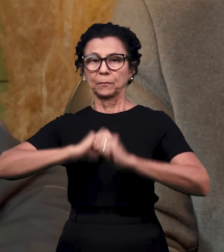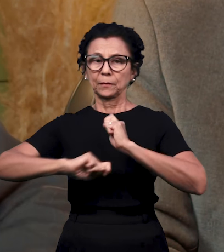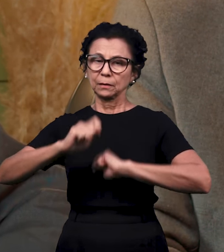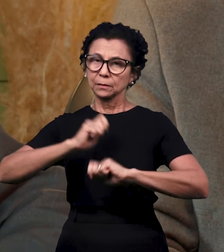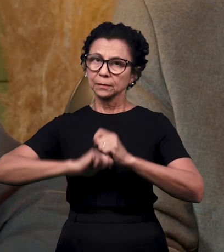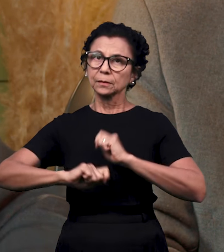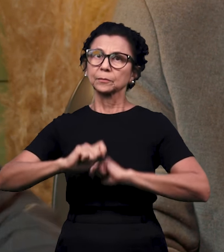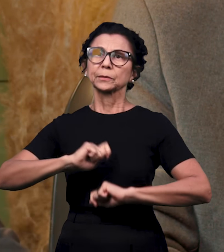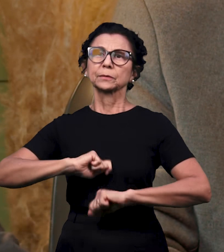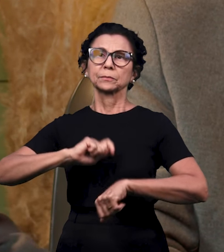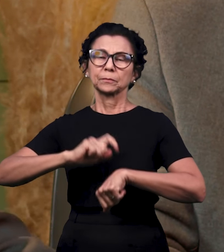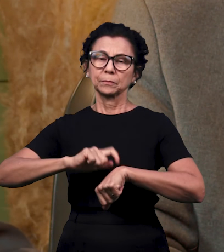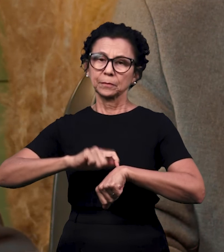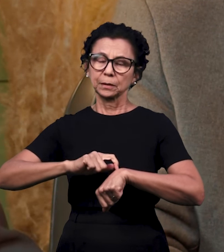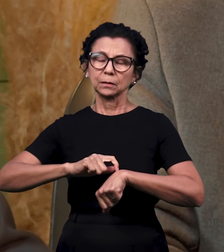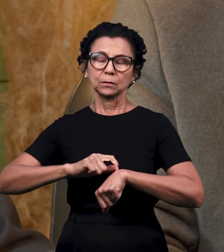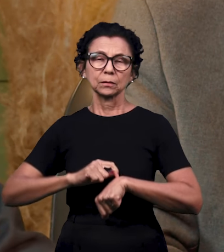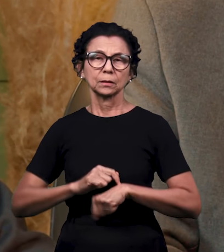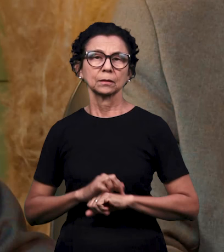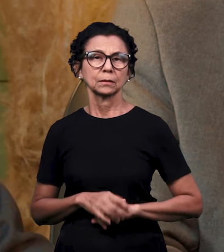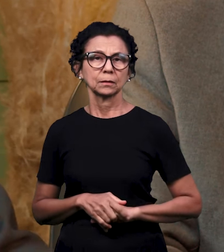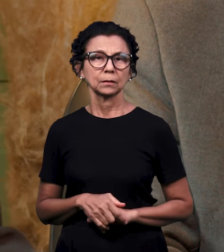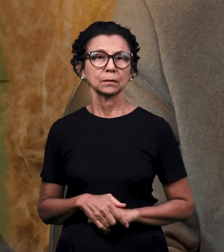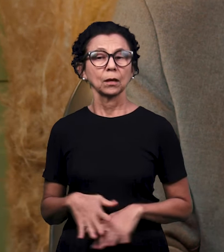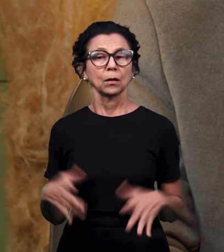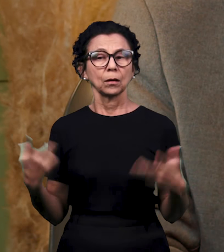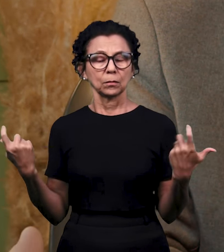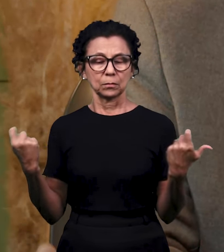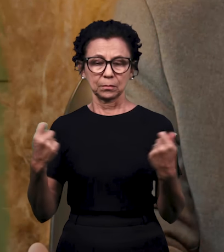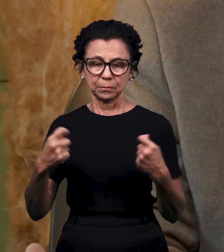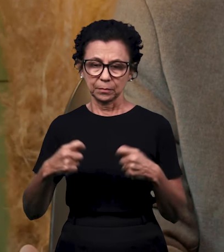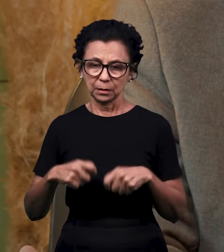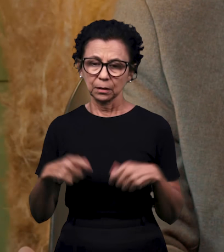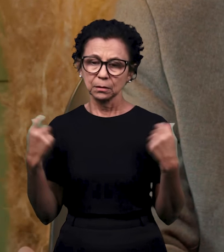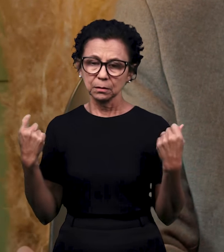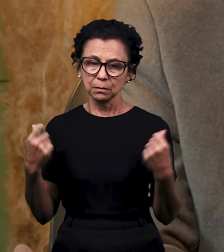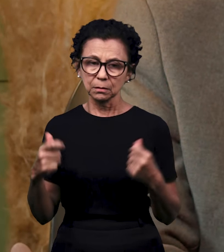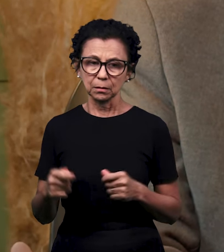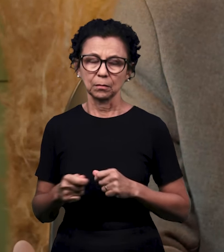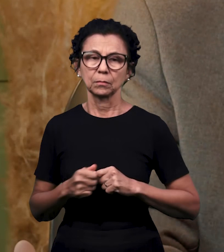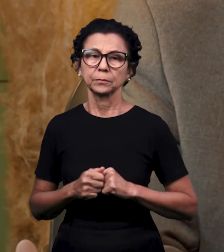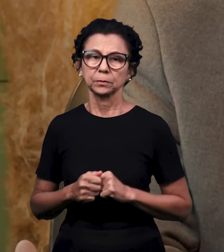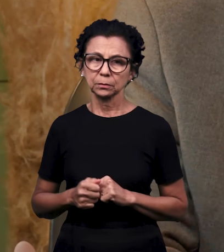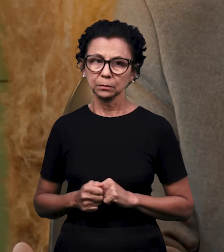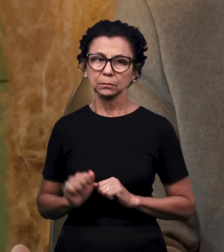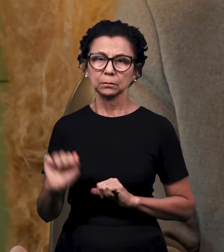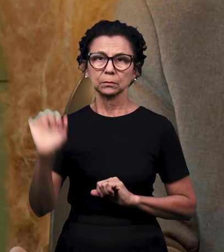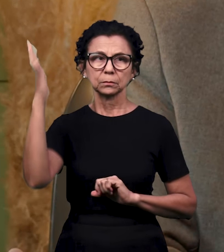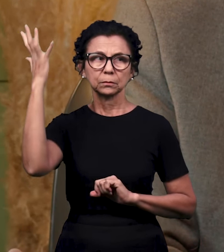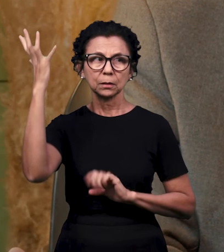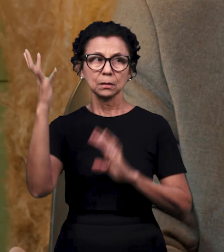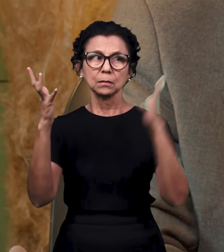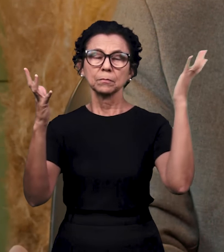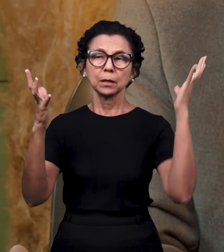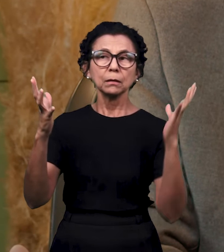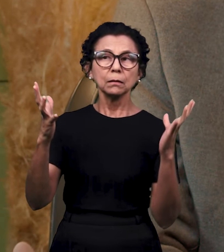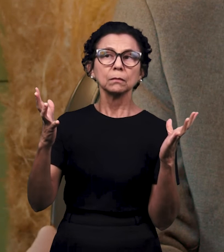ansiosamente, né? Então, hoje nós precisamos estar atentos ao toque da trombeta, aos